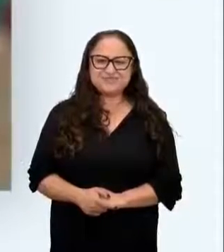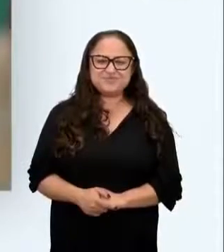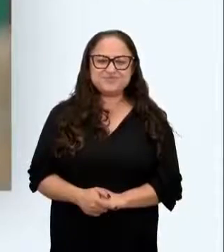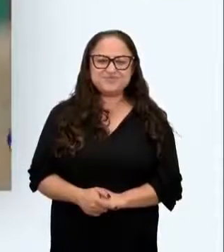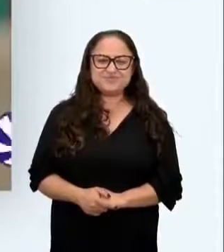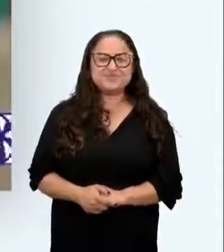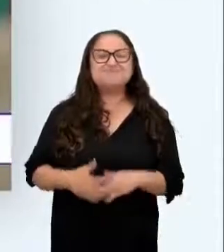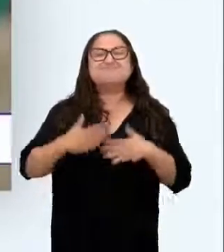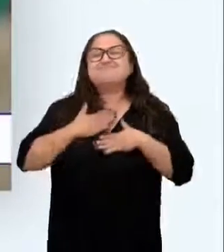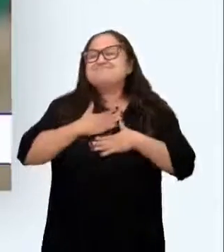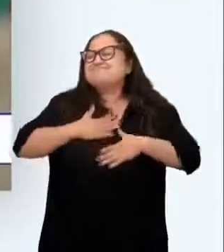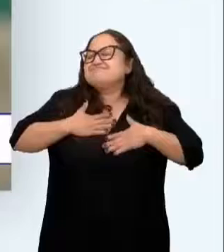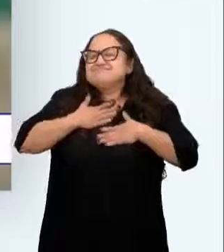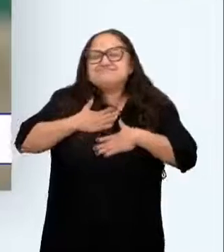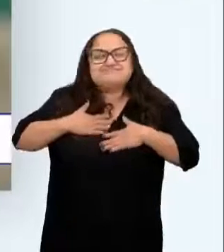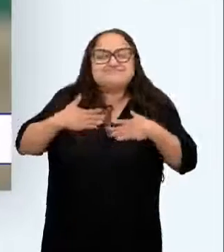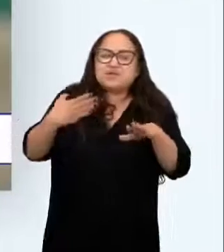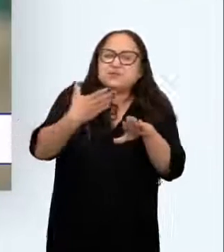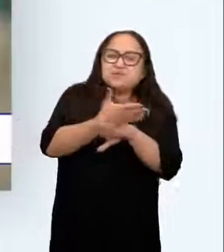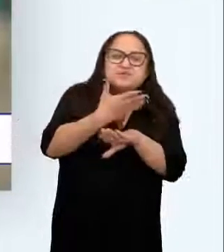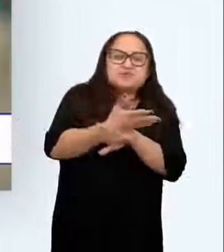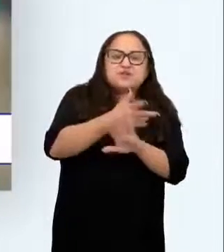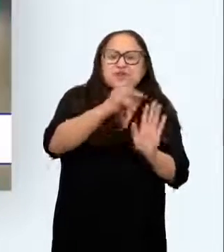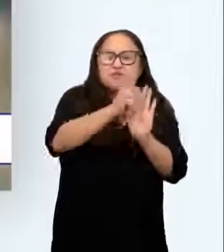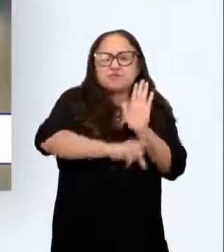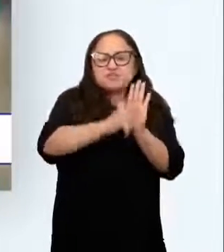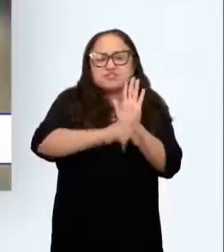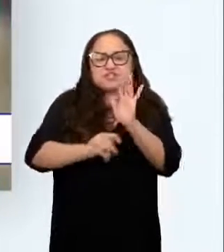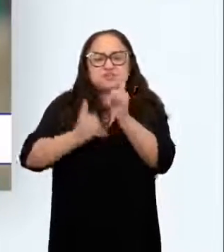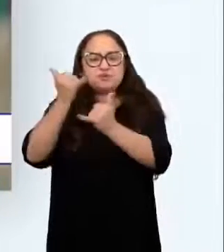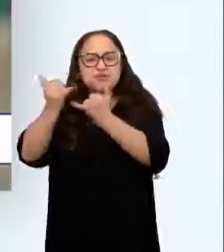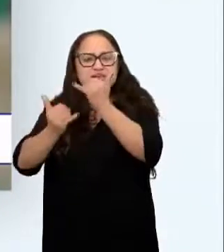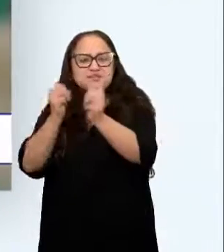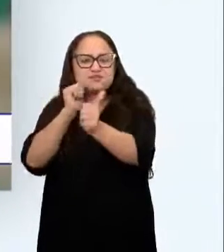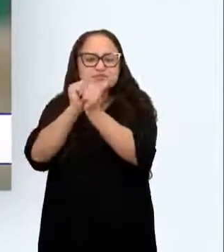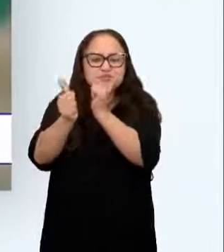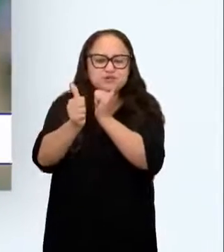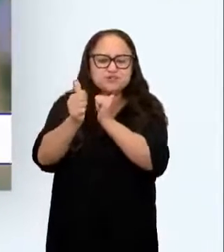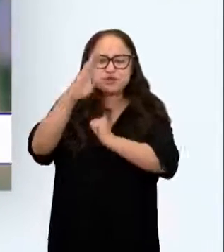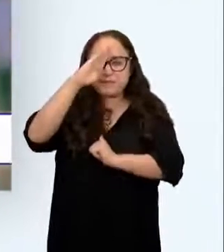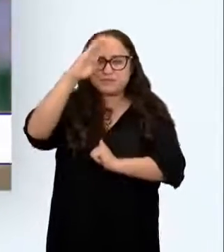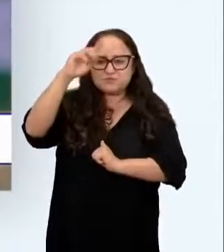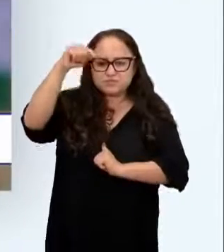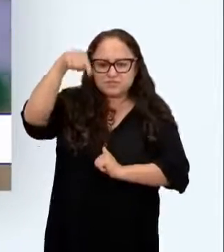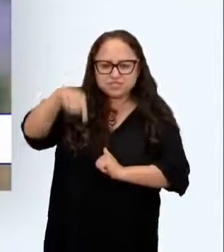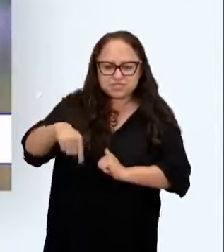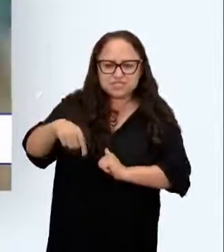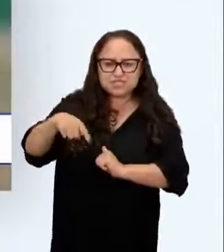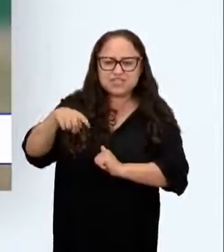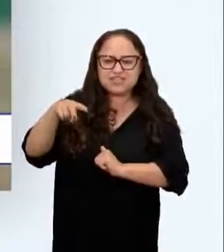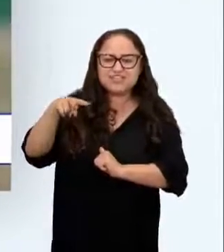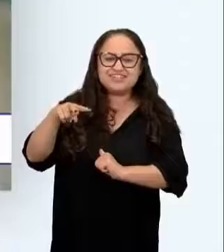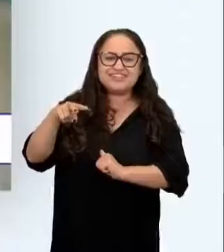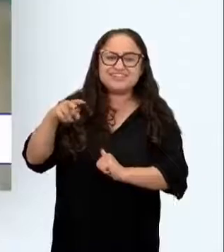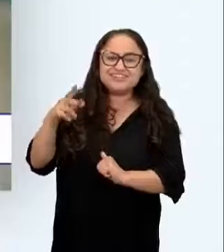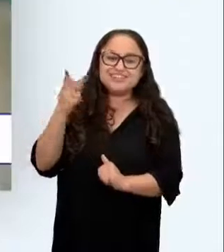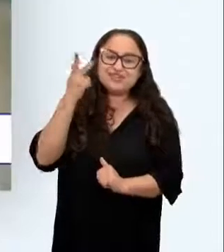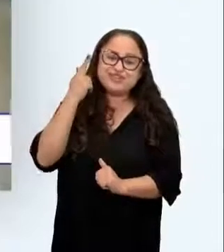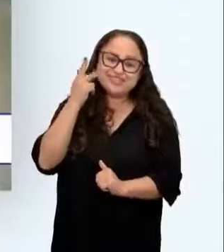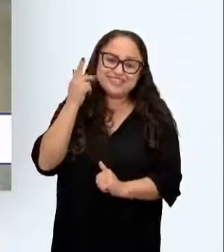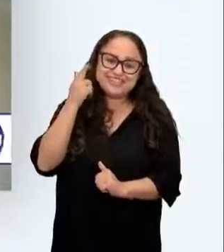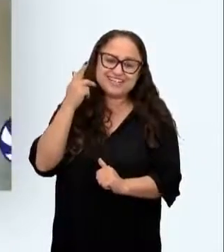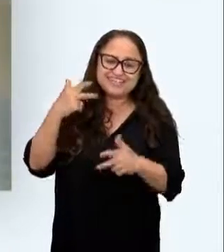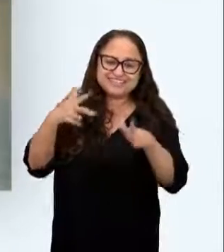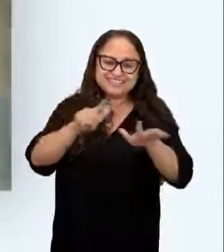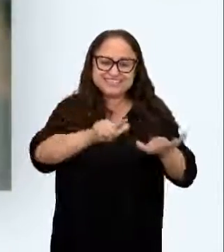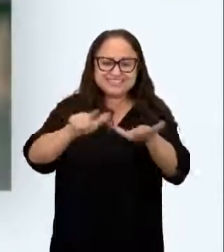É gratificante estar fazendo parte desse projeto Brincando com o Esporte, principalmente aqui na Vila de Messejana, porque é de rir. Na semana